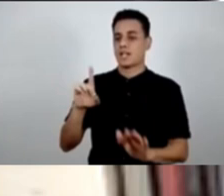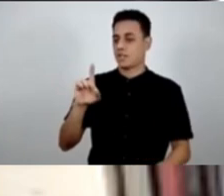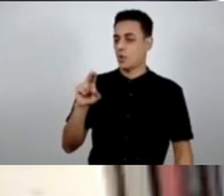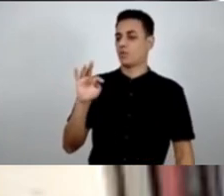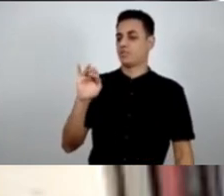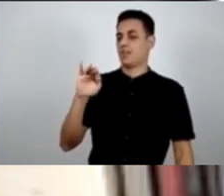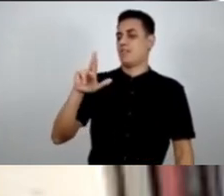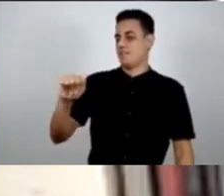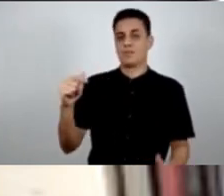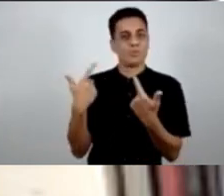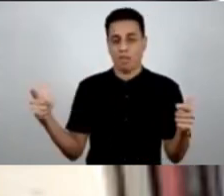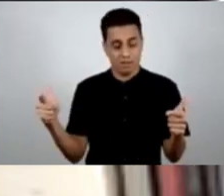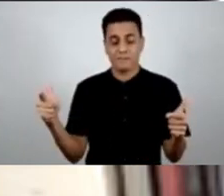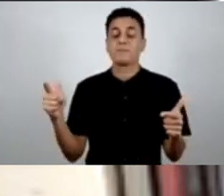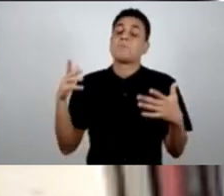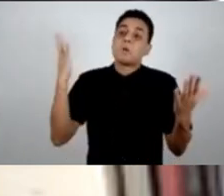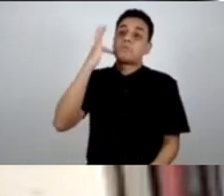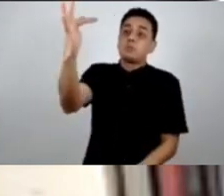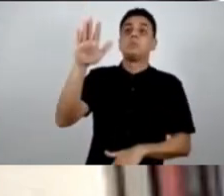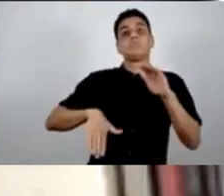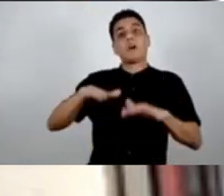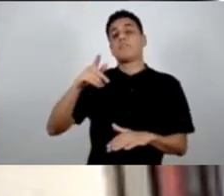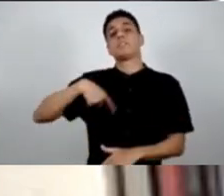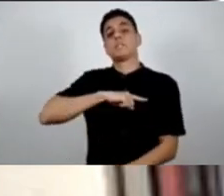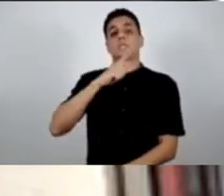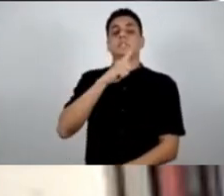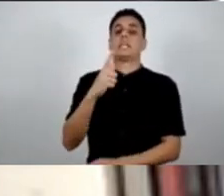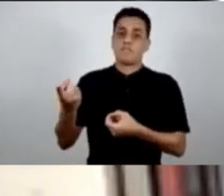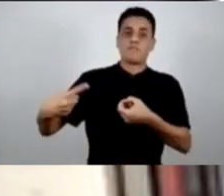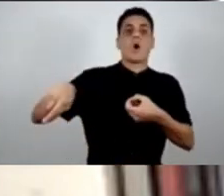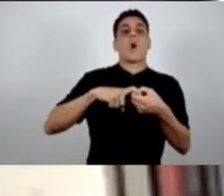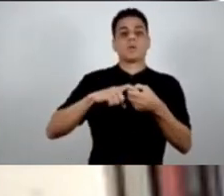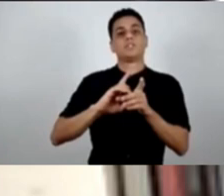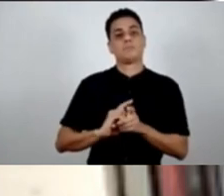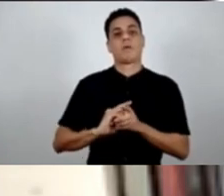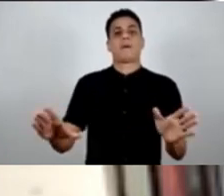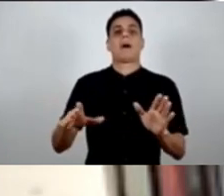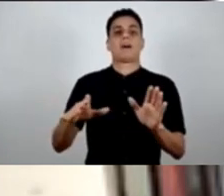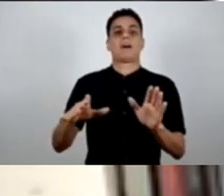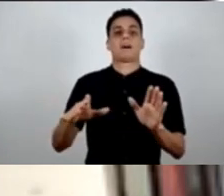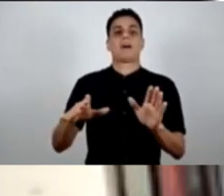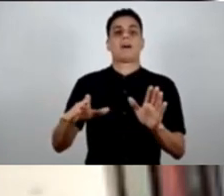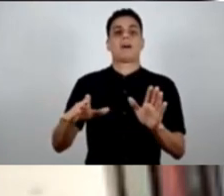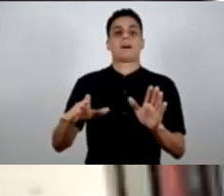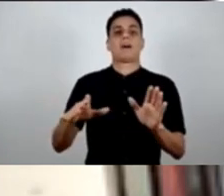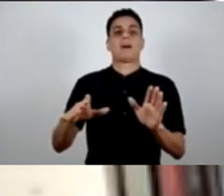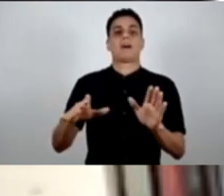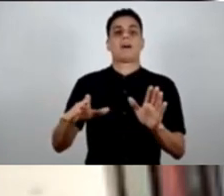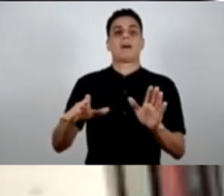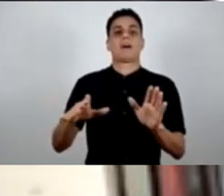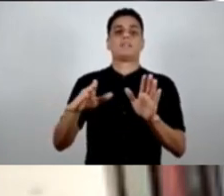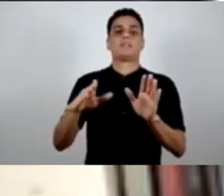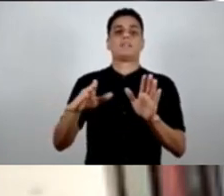poderemos recuperar a nossa imagem. Estou certo que a diplomacia brasileira, o corpo diplomático profissional, será capaz de